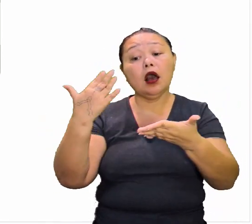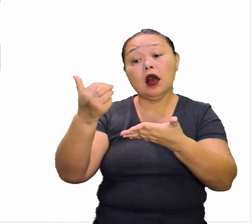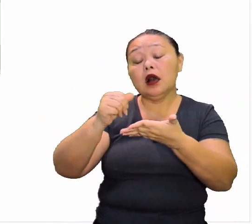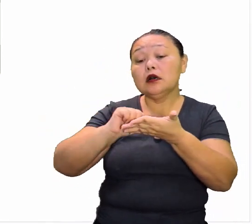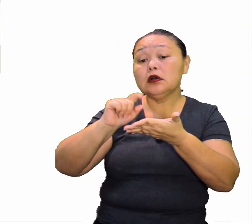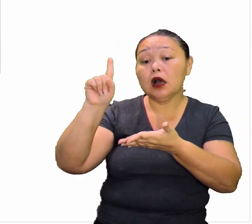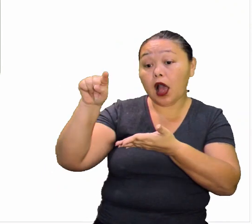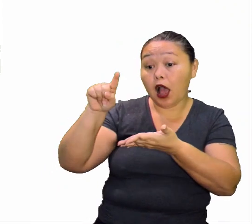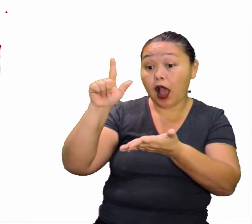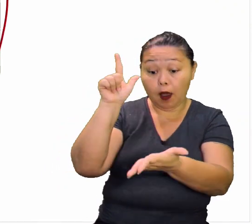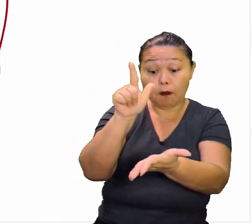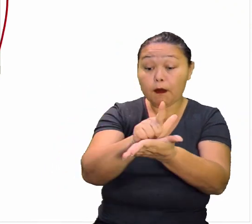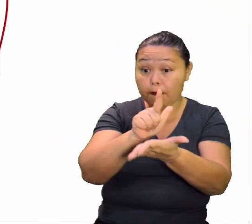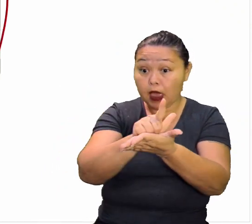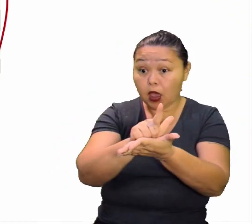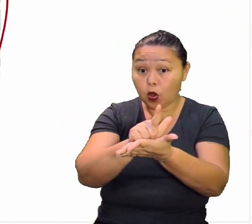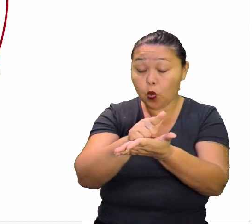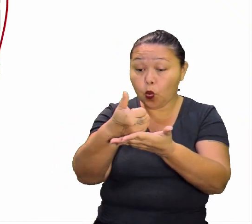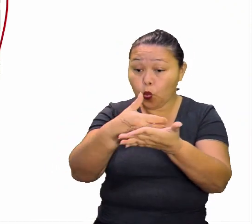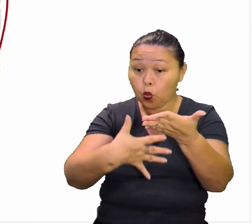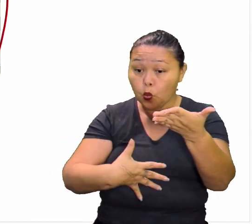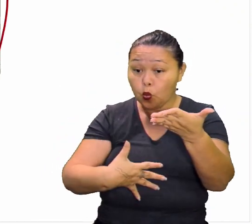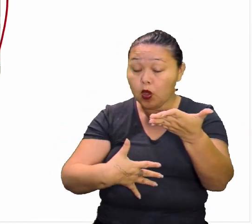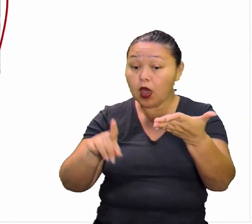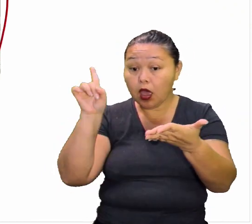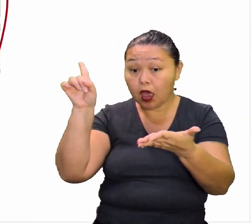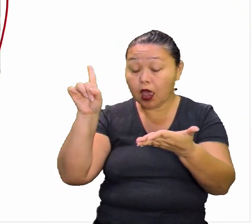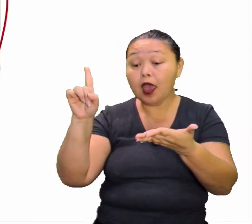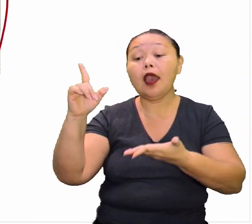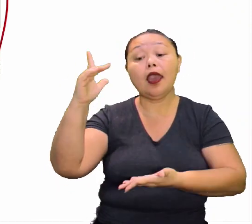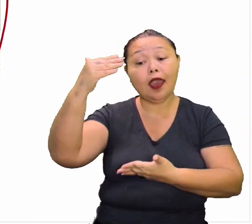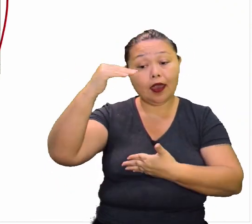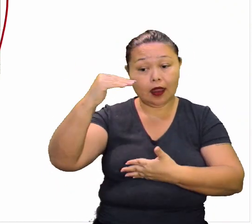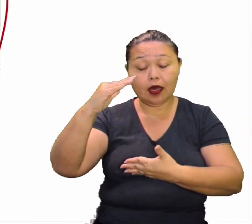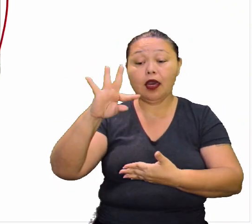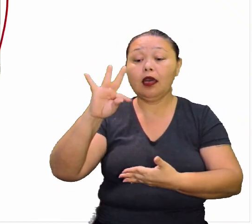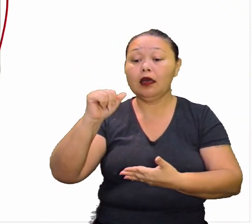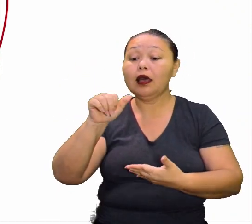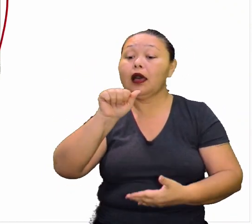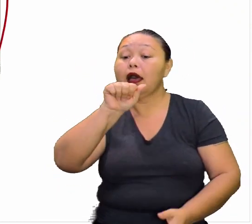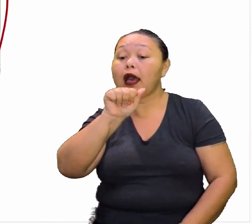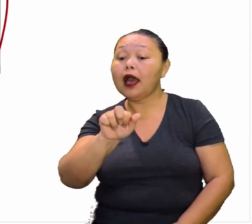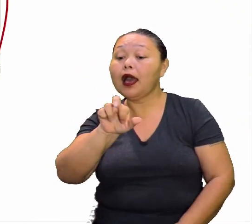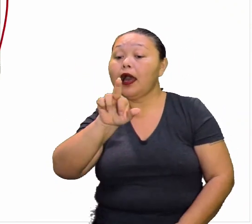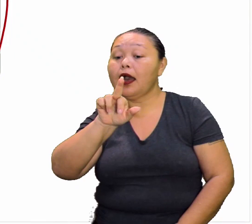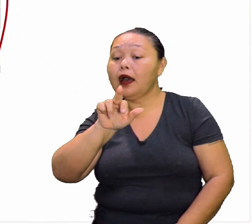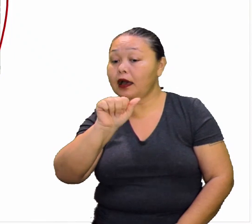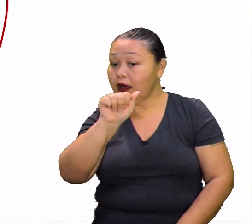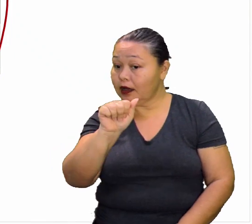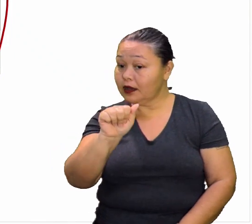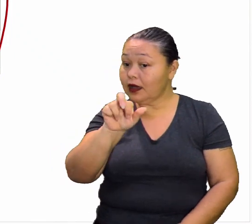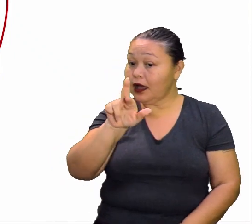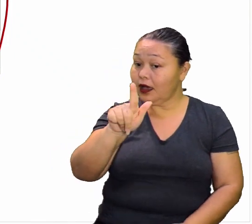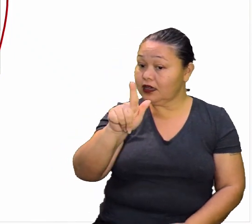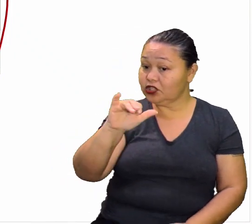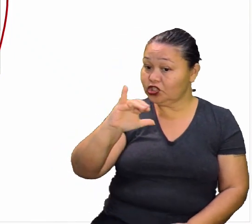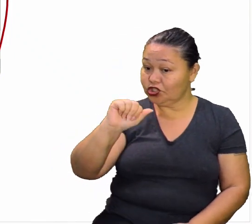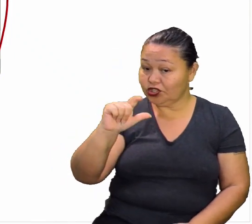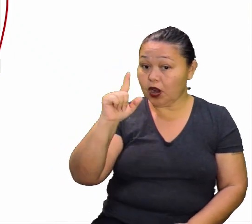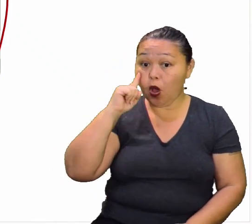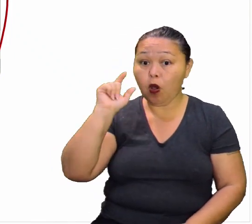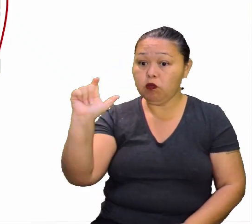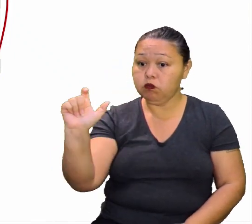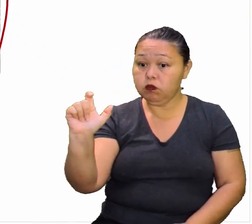papel era esse daqui, ó. Se escreviam em tabletes de argila. Olha a grossura deles.